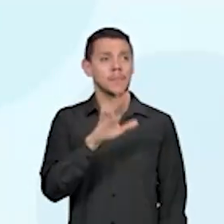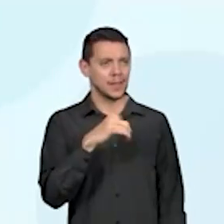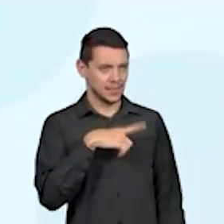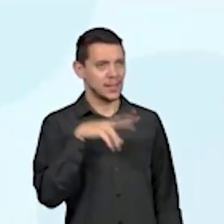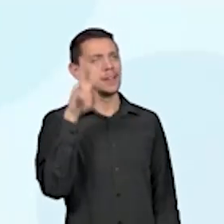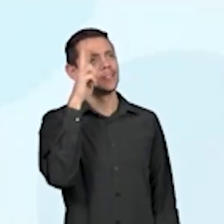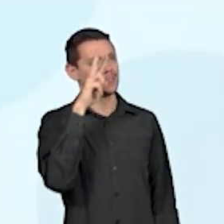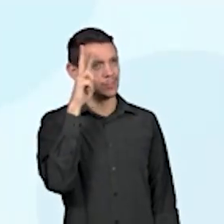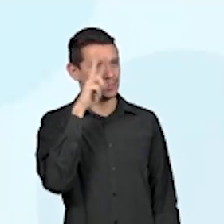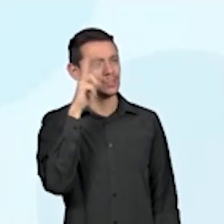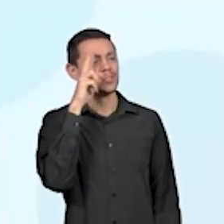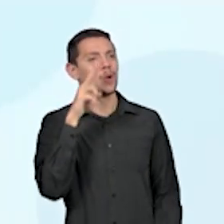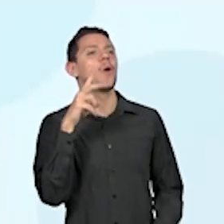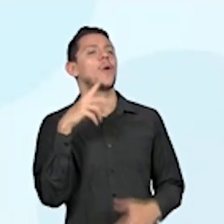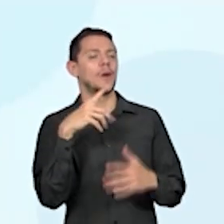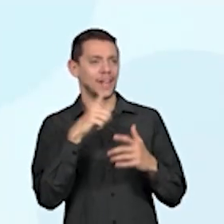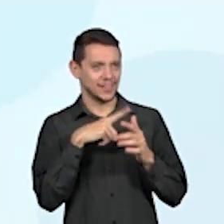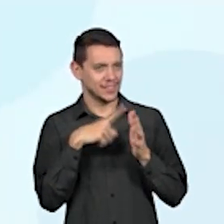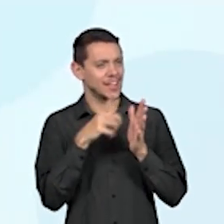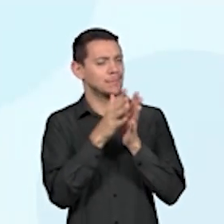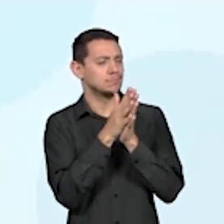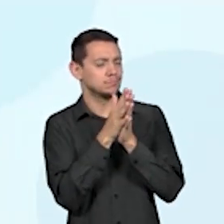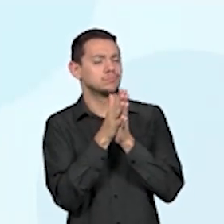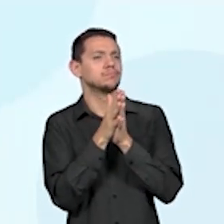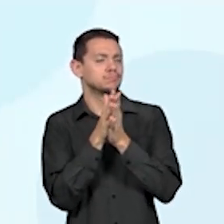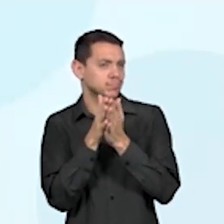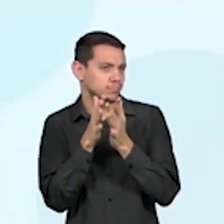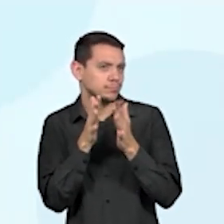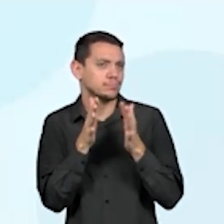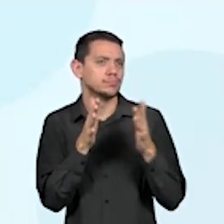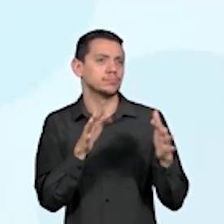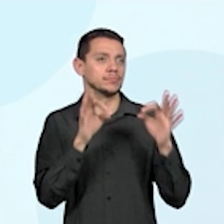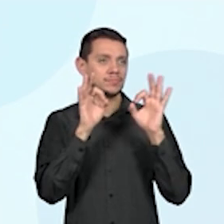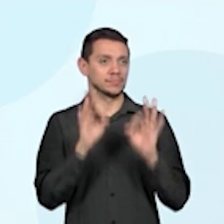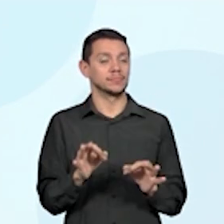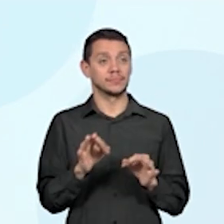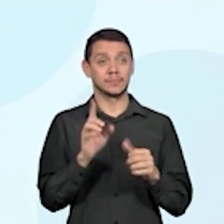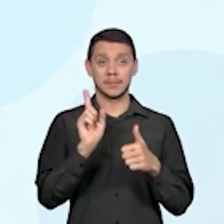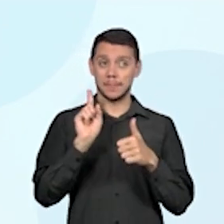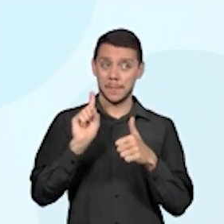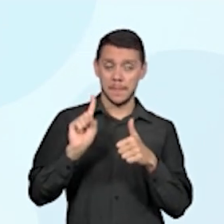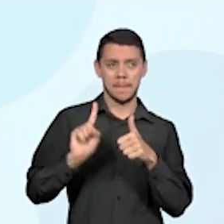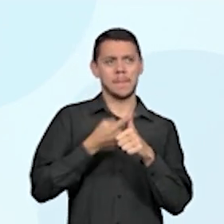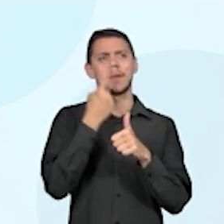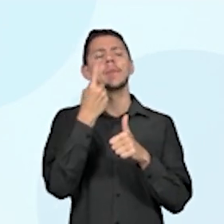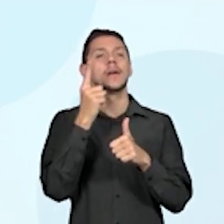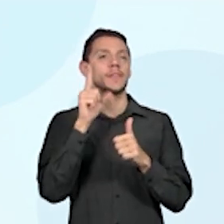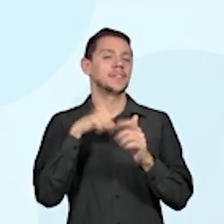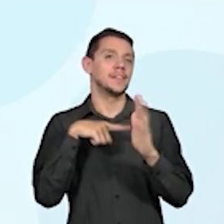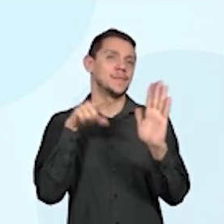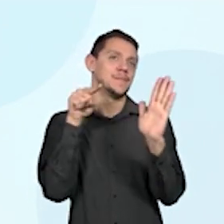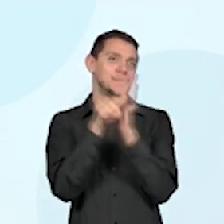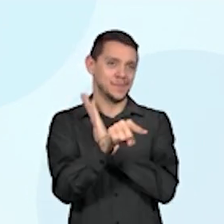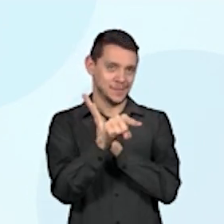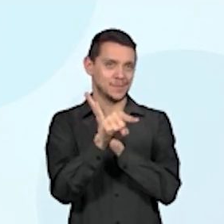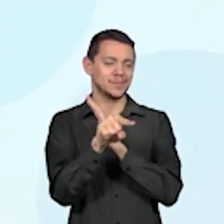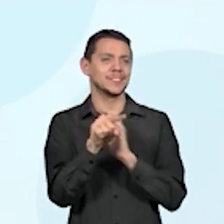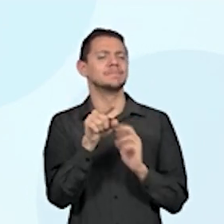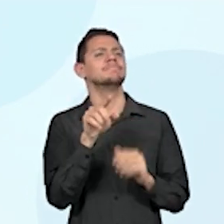situação acontecendo. Ó, o primeiro é uma pergunta, o personagem que eu li. Você